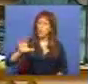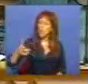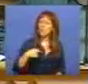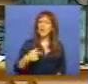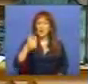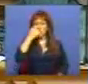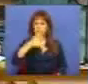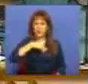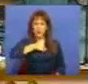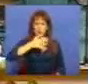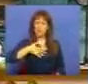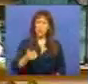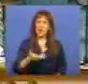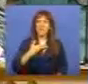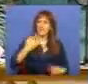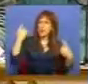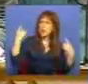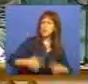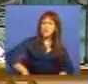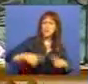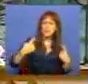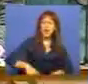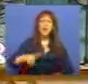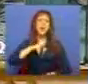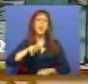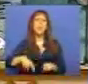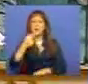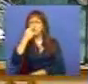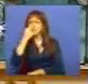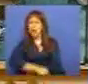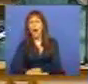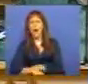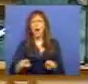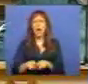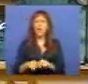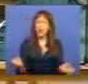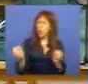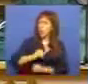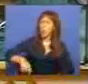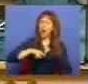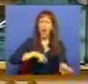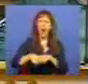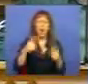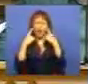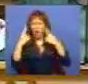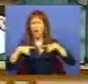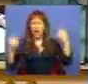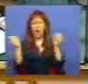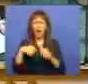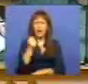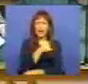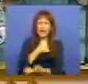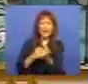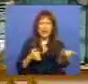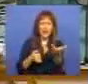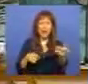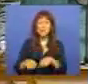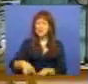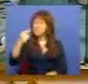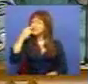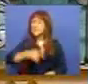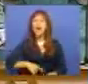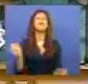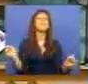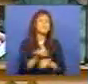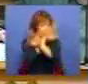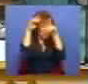dos proprietários endividados é o país do falhanço e da ausência de uma política pública de habitação. E esse falhanço é